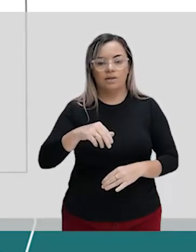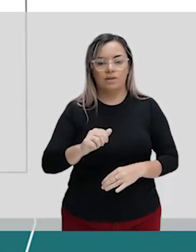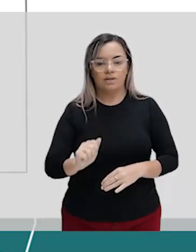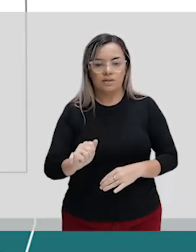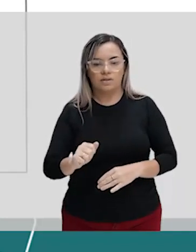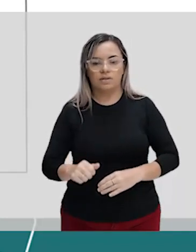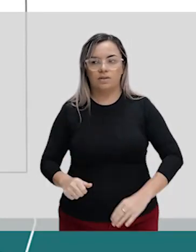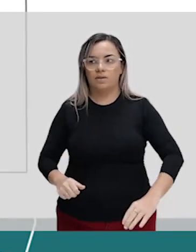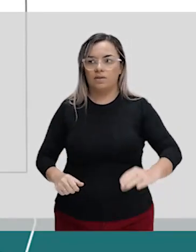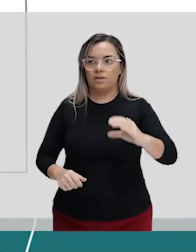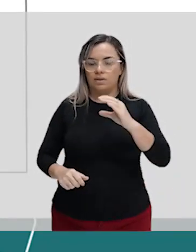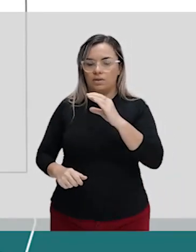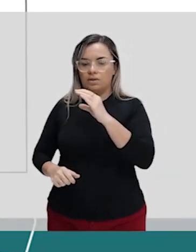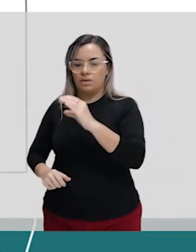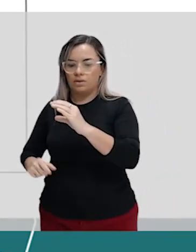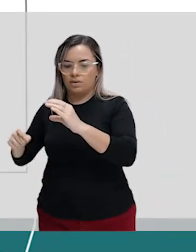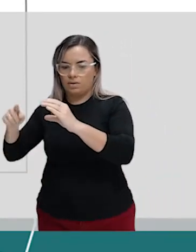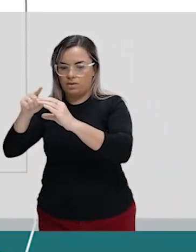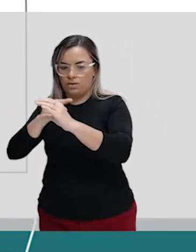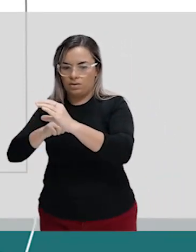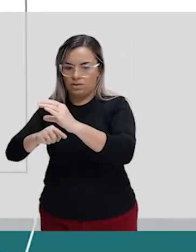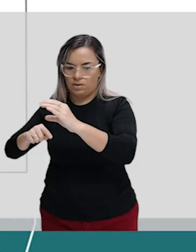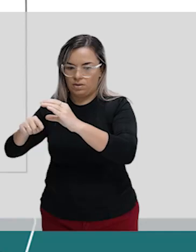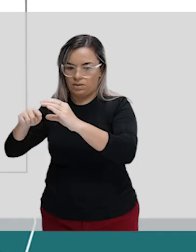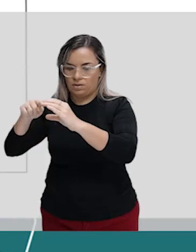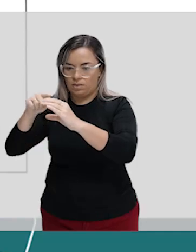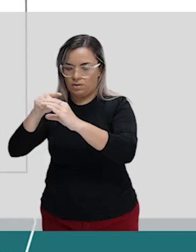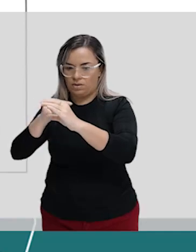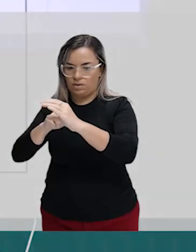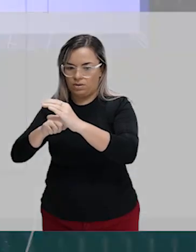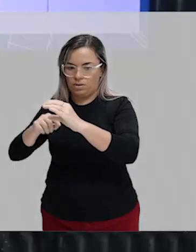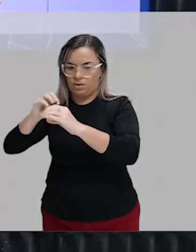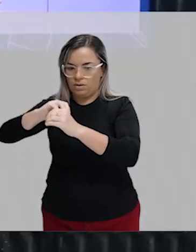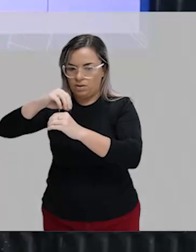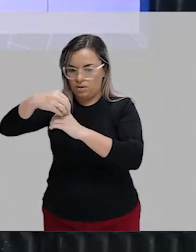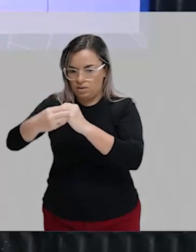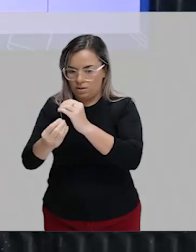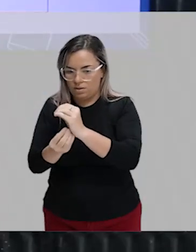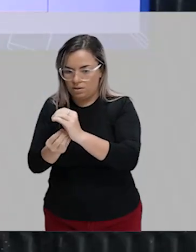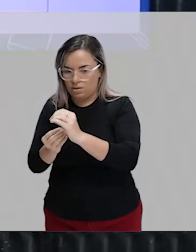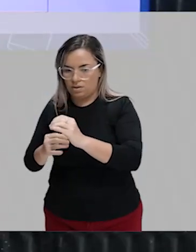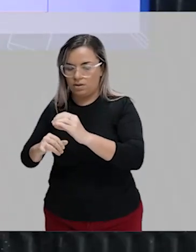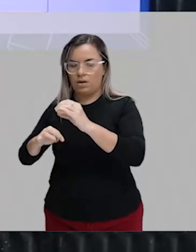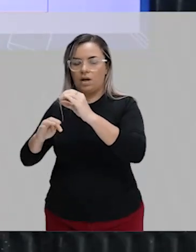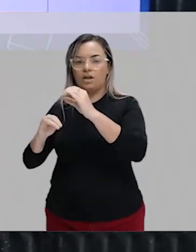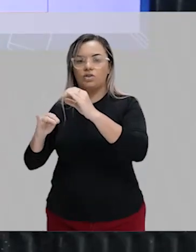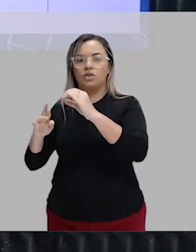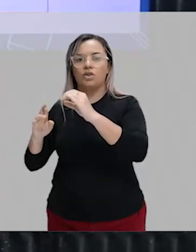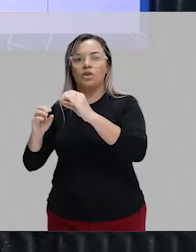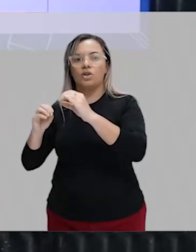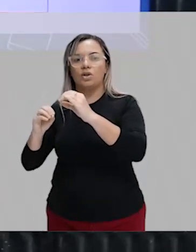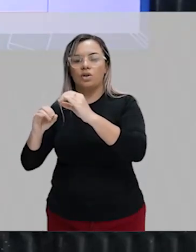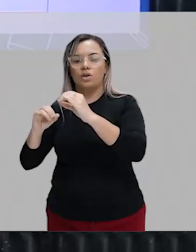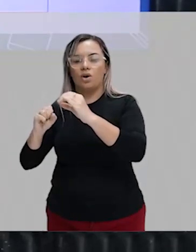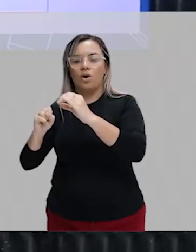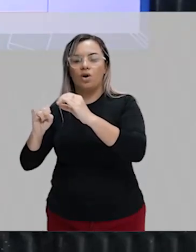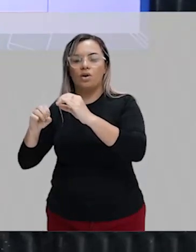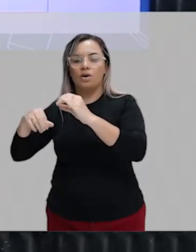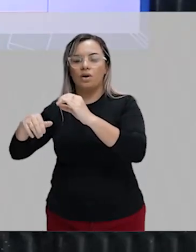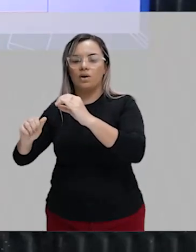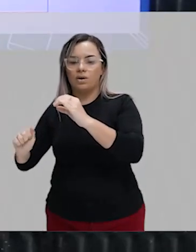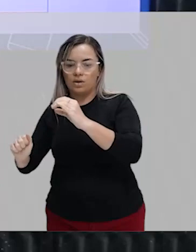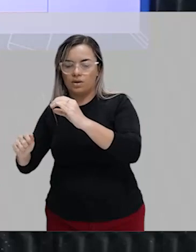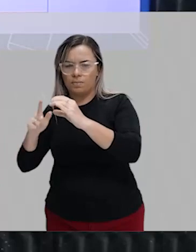tipo de molécula aqui ligado no local do radical, esse aqui é o aminoácido tirosina. Percebam que